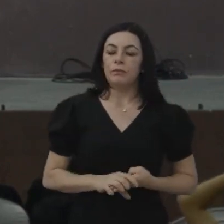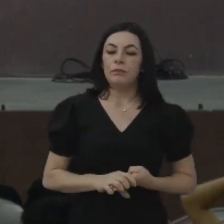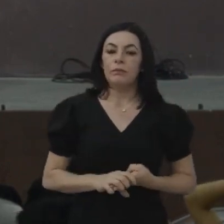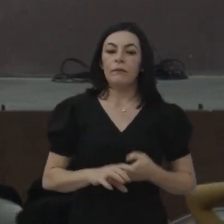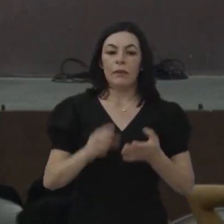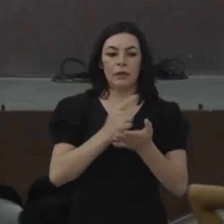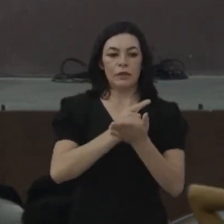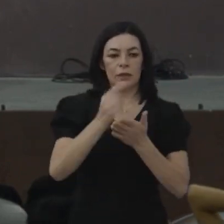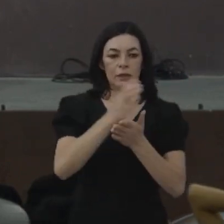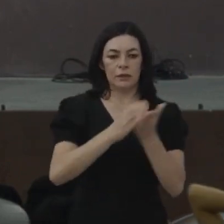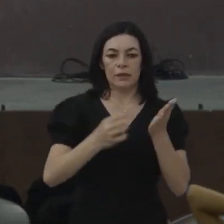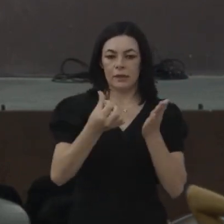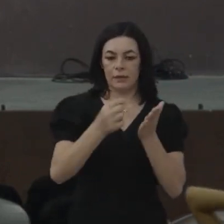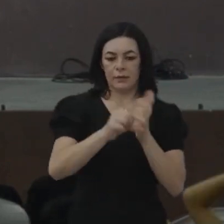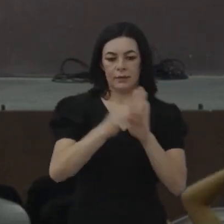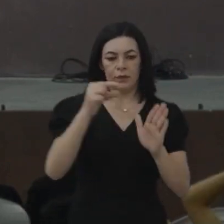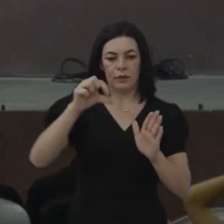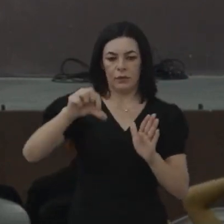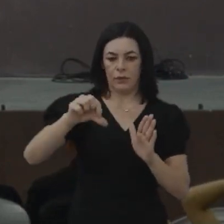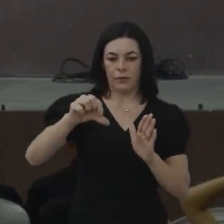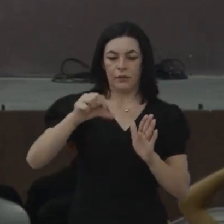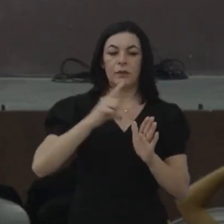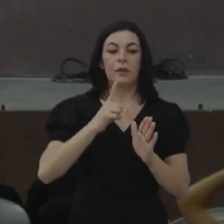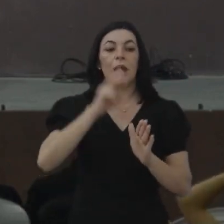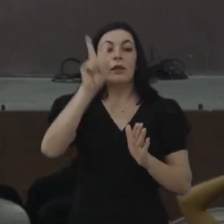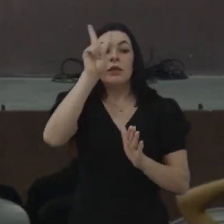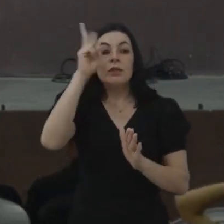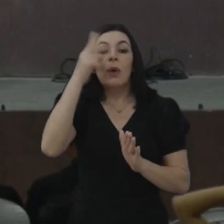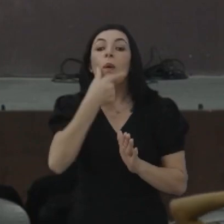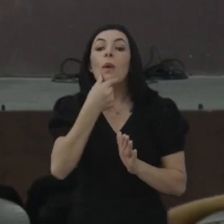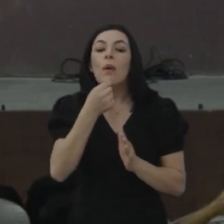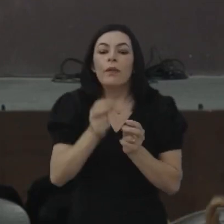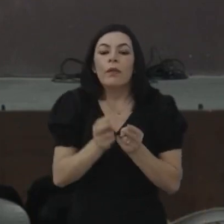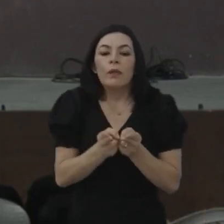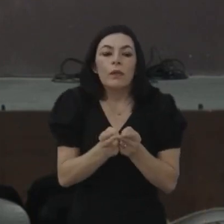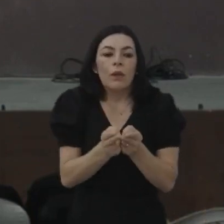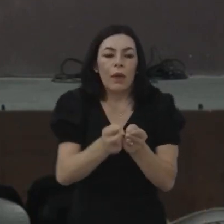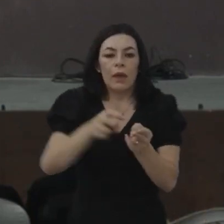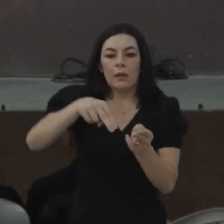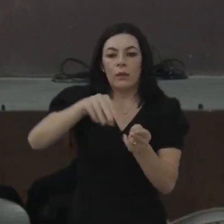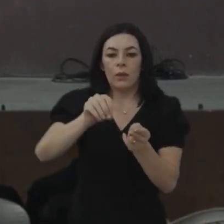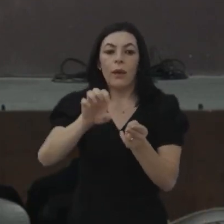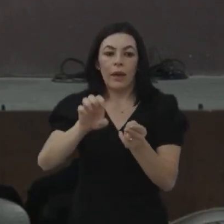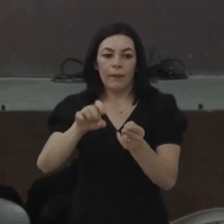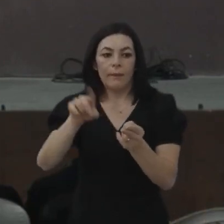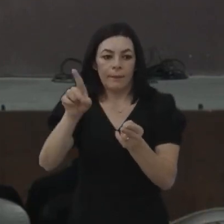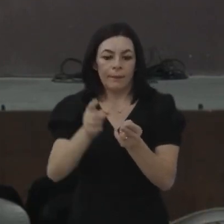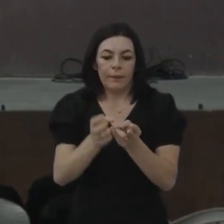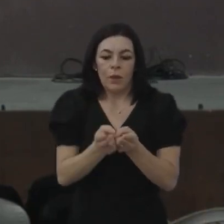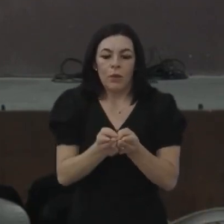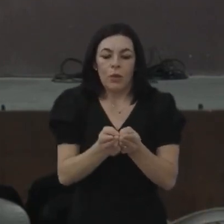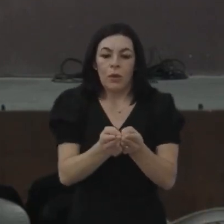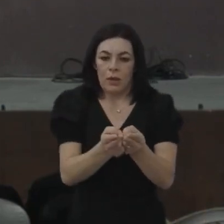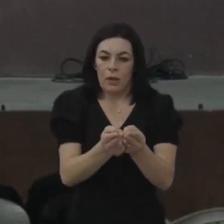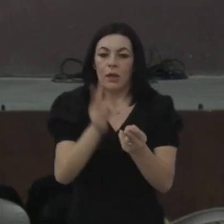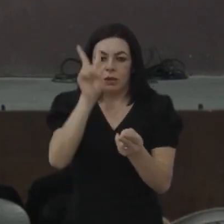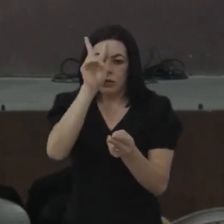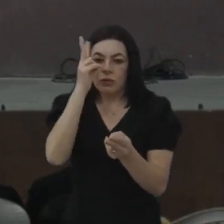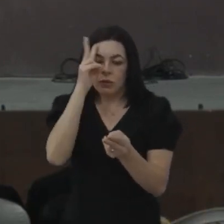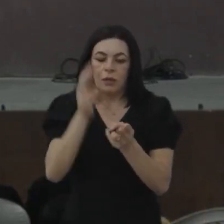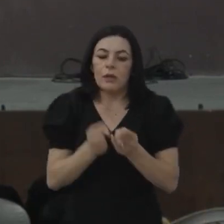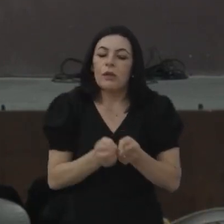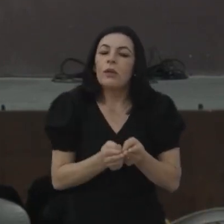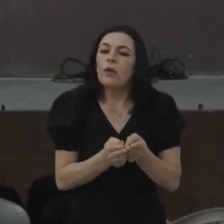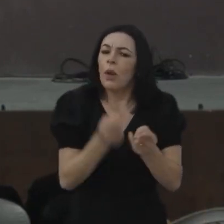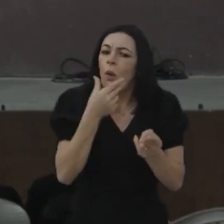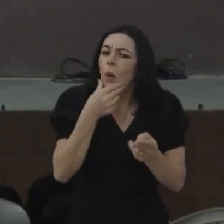Gênesis 6:9, nós temos a história de Noé. Olha o que é que Gênesis 6:9 diz de Noé. Eis a história de Noé. Noé era